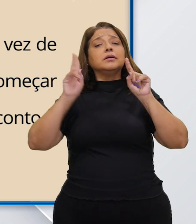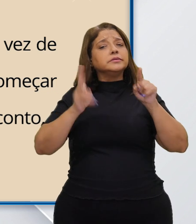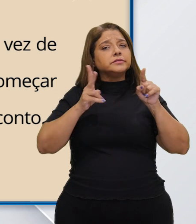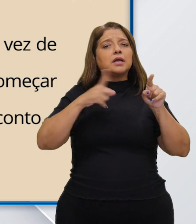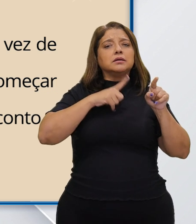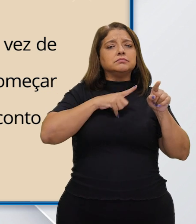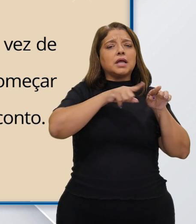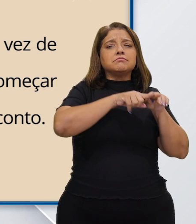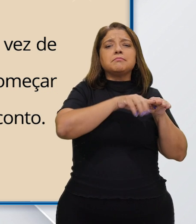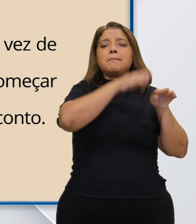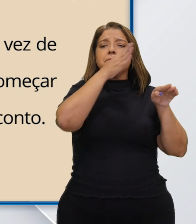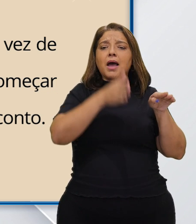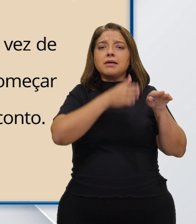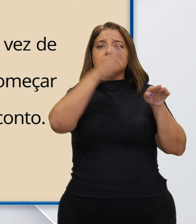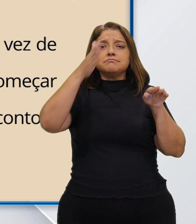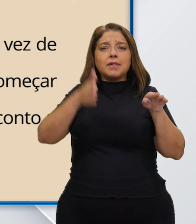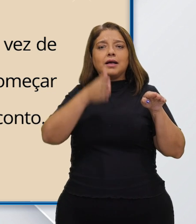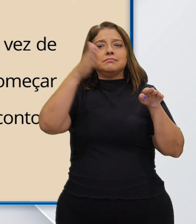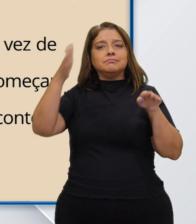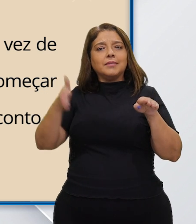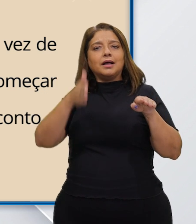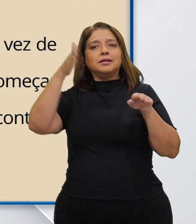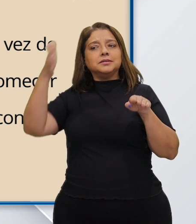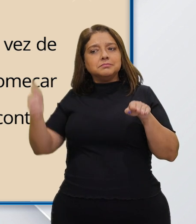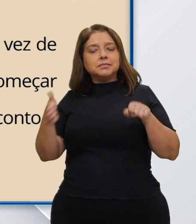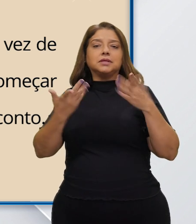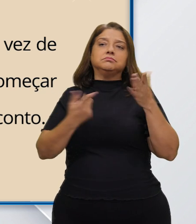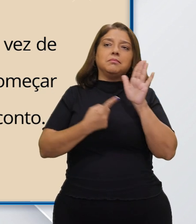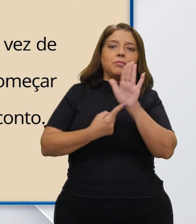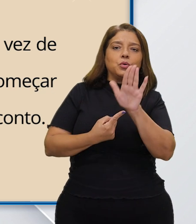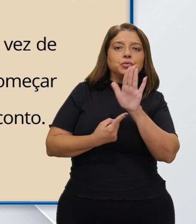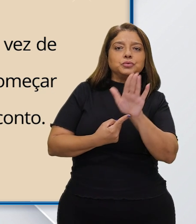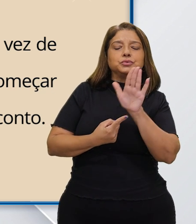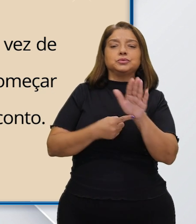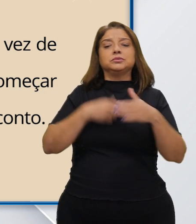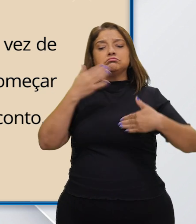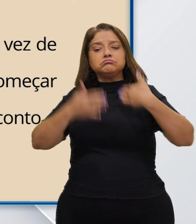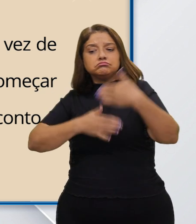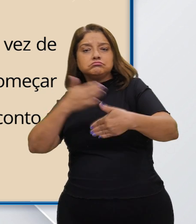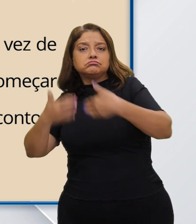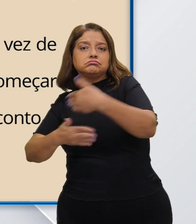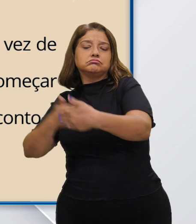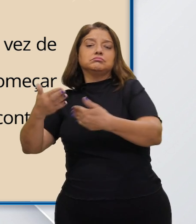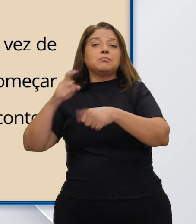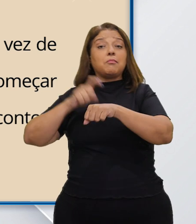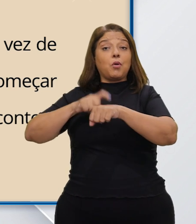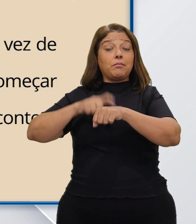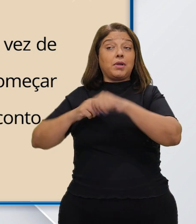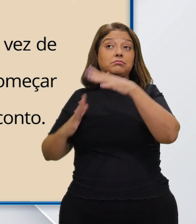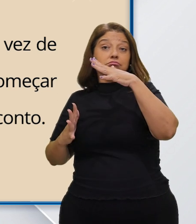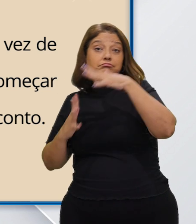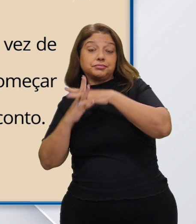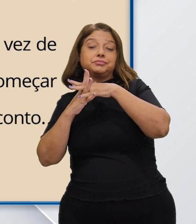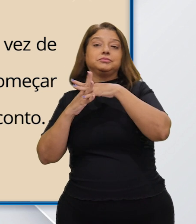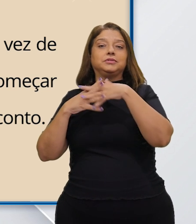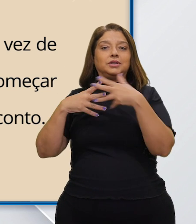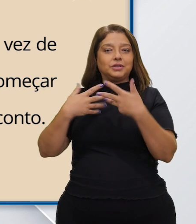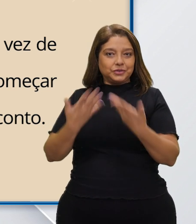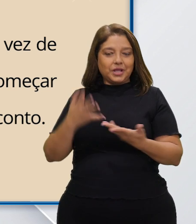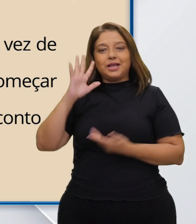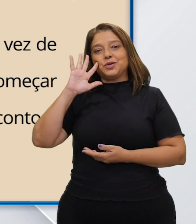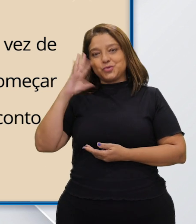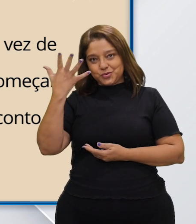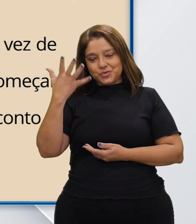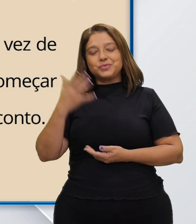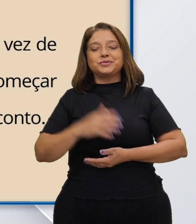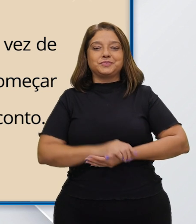uma sequência lógica, ou seja, uma apresentação, desenvolvimento, o momento de tensão, o clímax e a